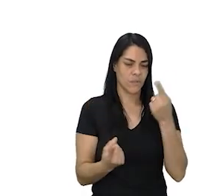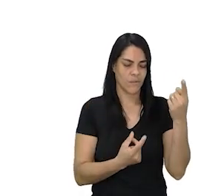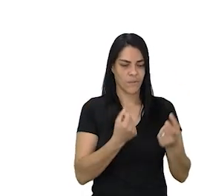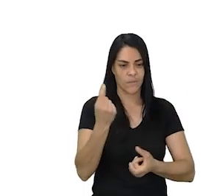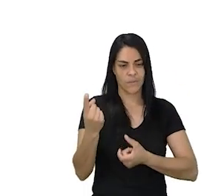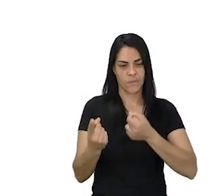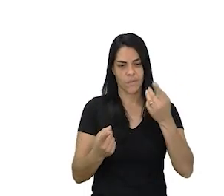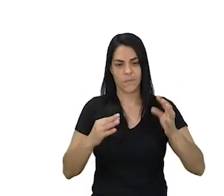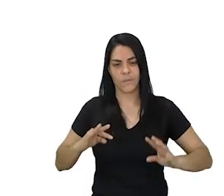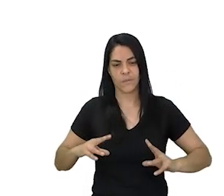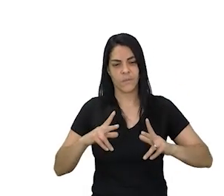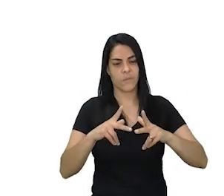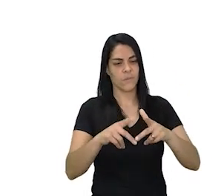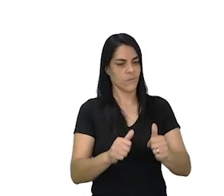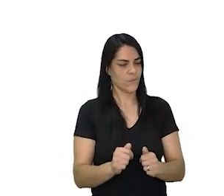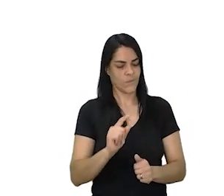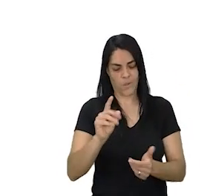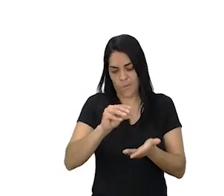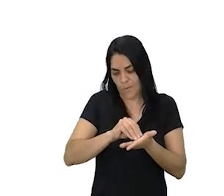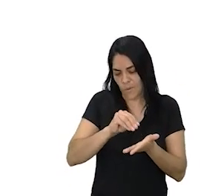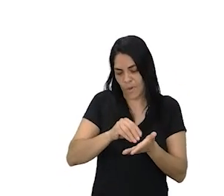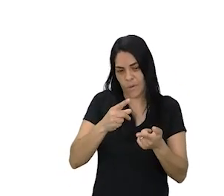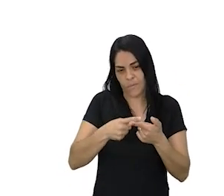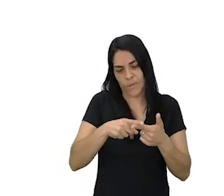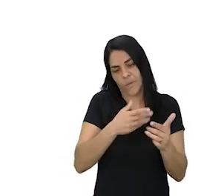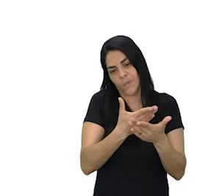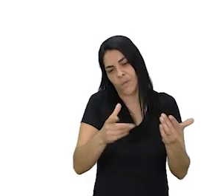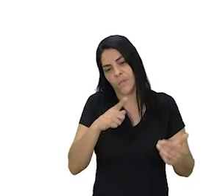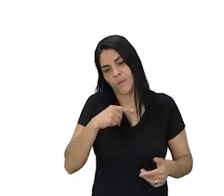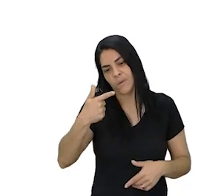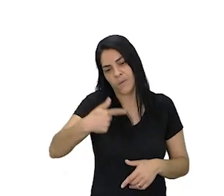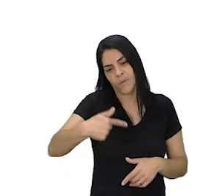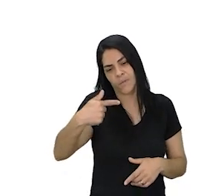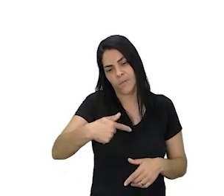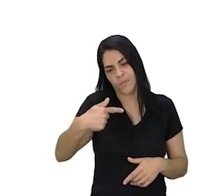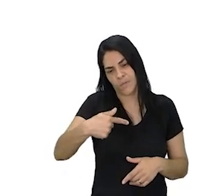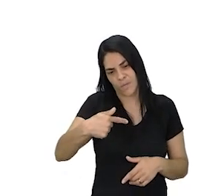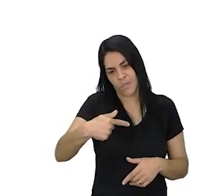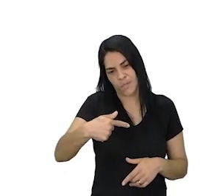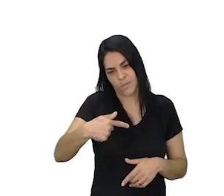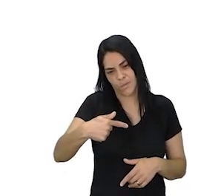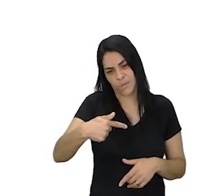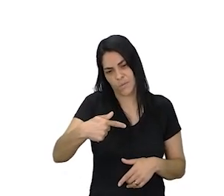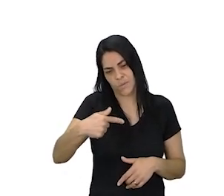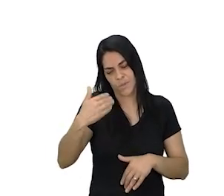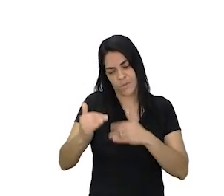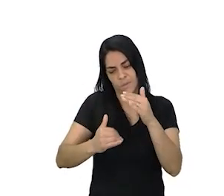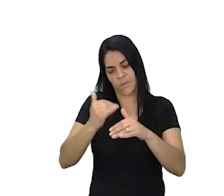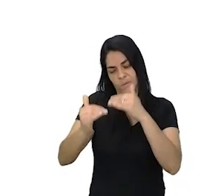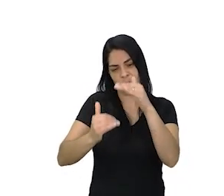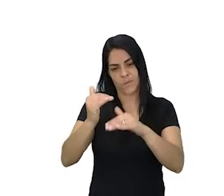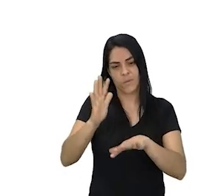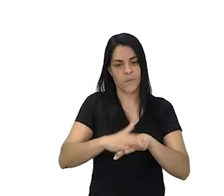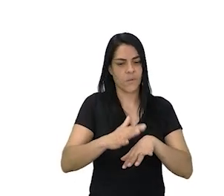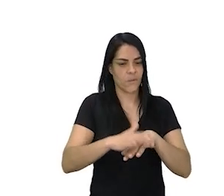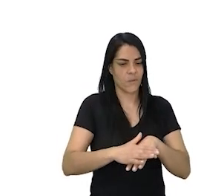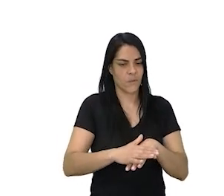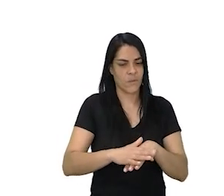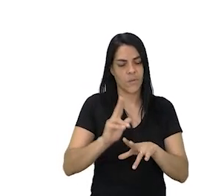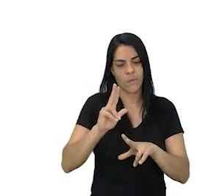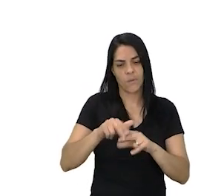todos, porque a gente tem 7 processos matemáticos decorrentes do